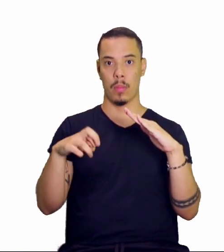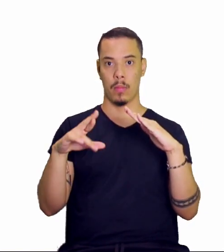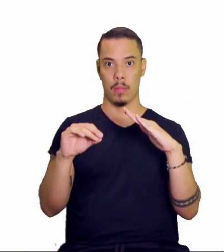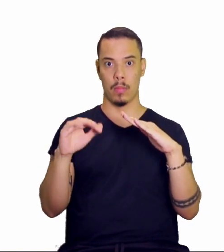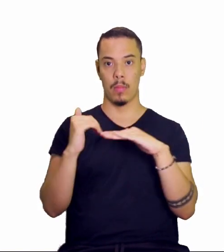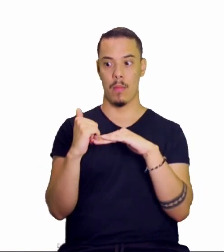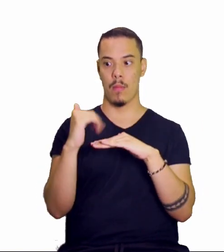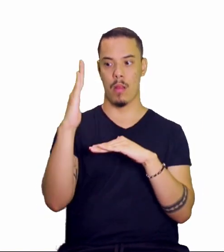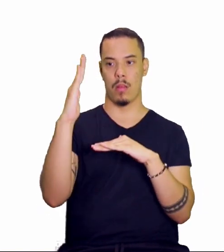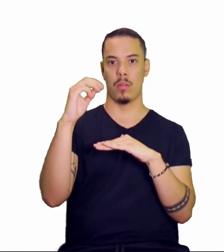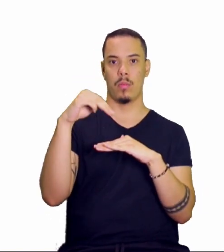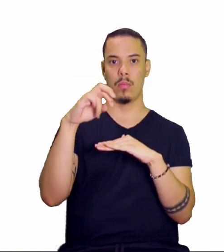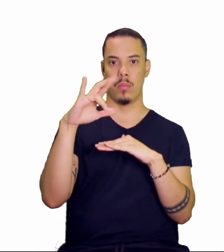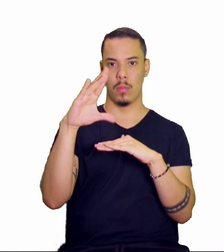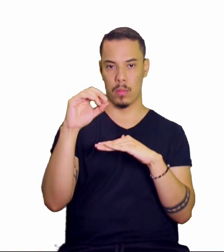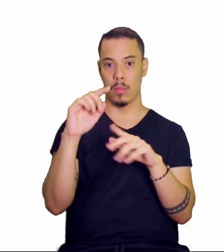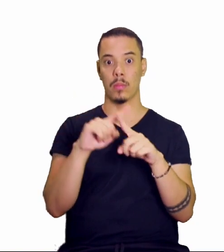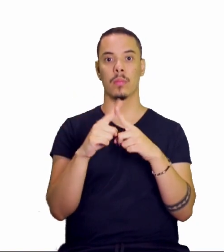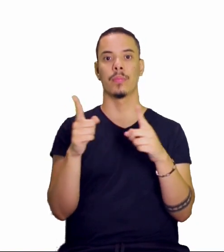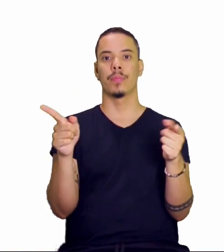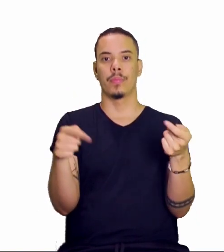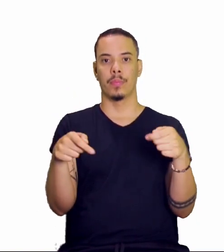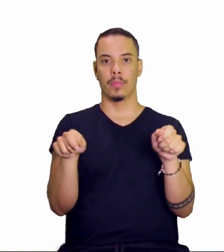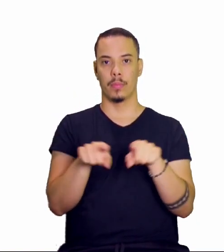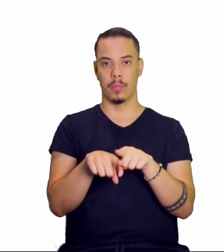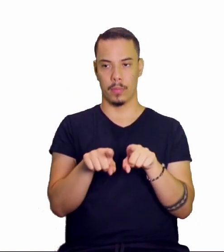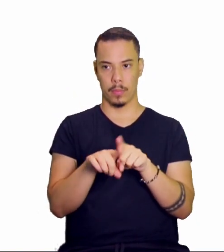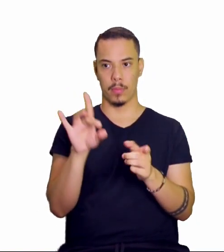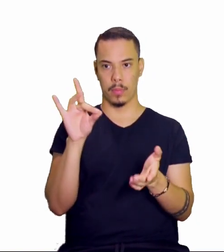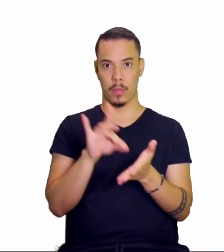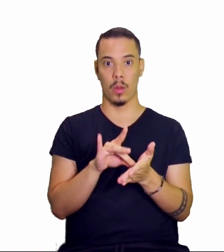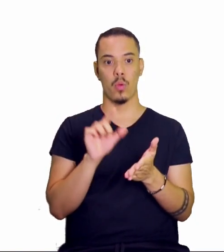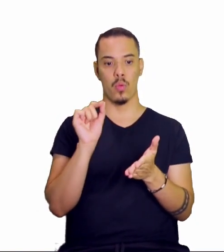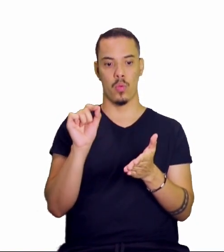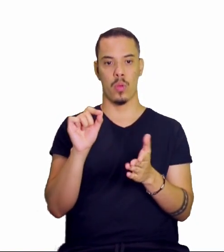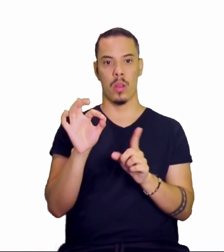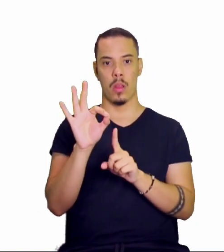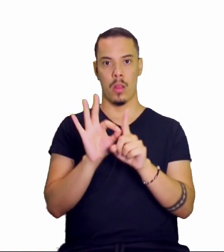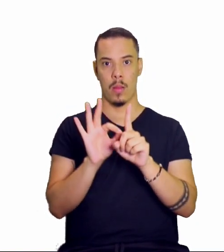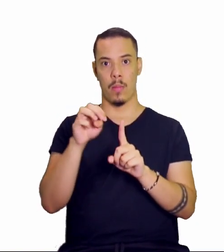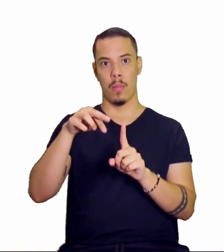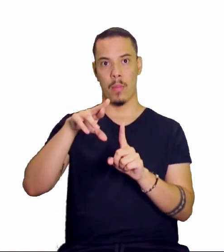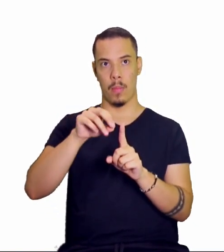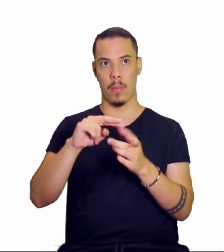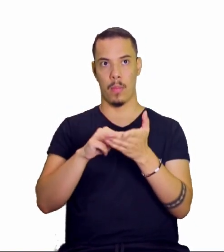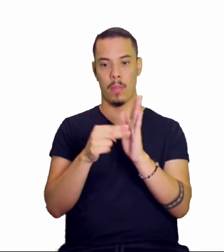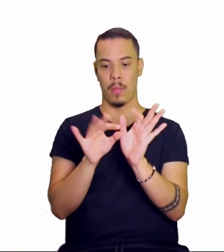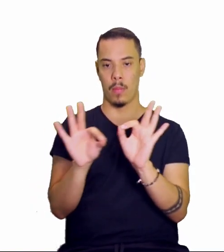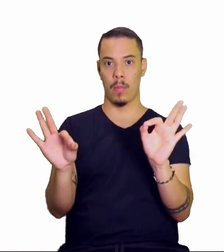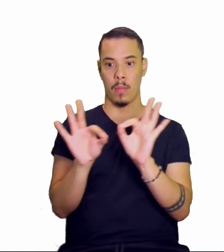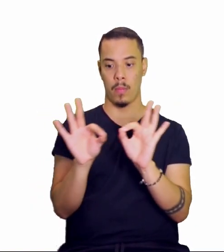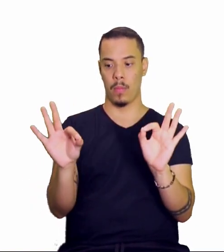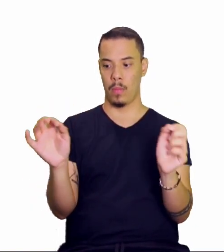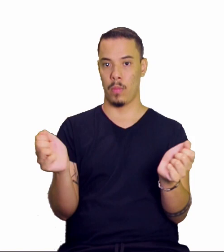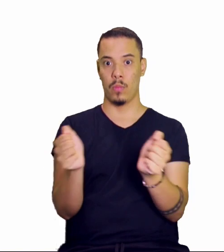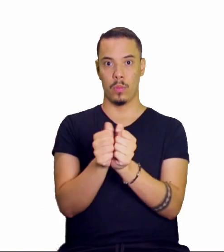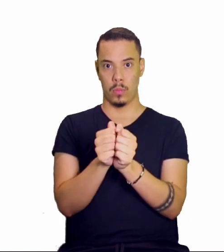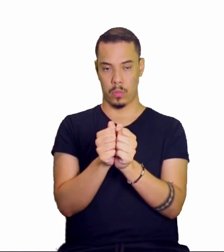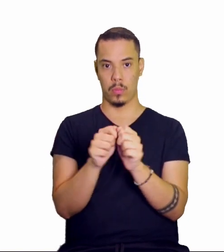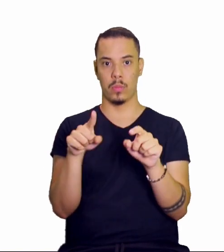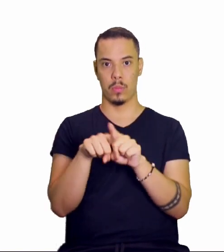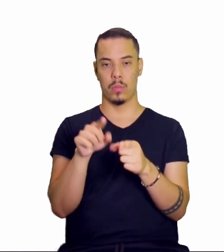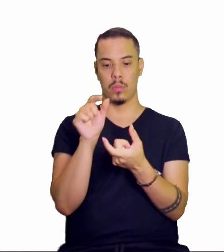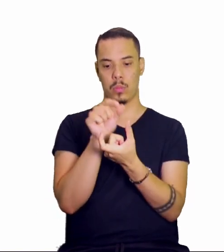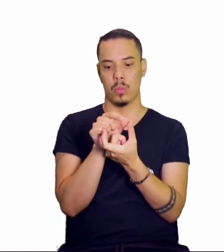exato, né? Exato. Mas os múltiplos ou submúltiplos. Mas, na verdade, o metro é a medida de comprimento. Isso. Metro é a